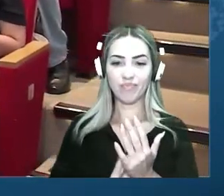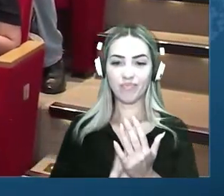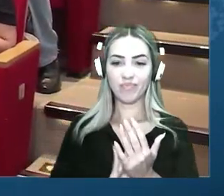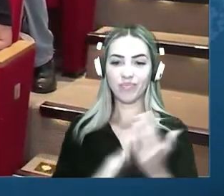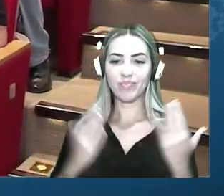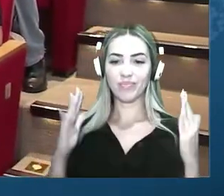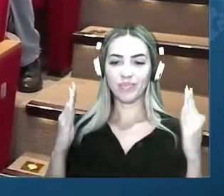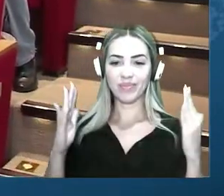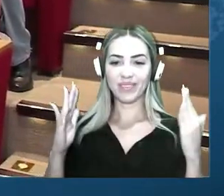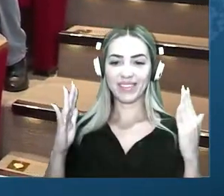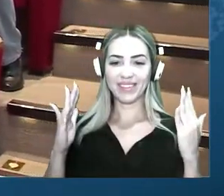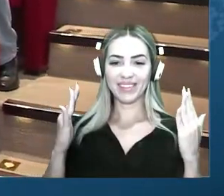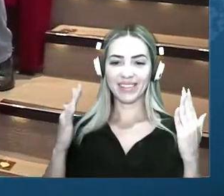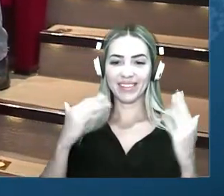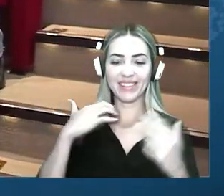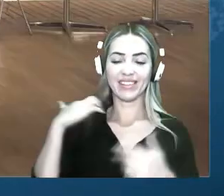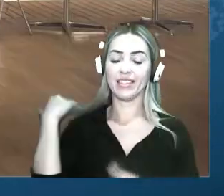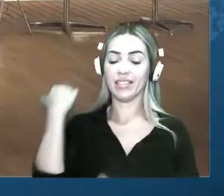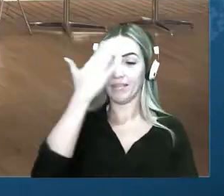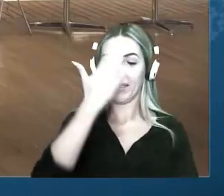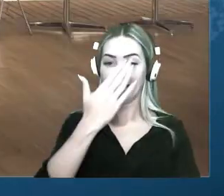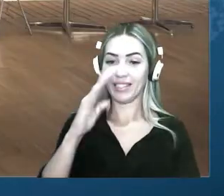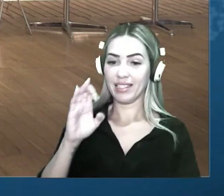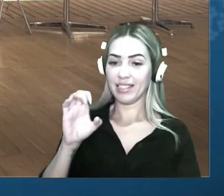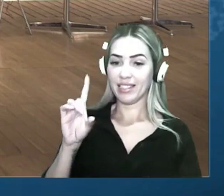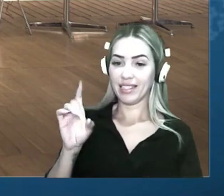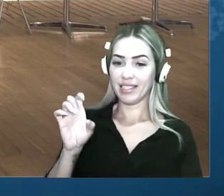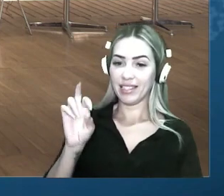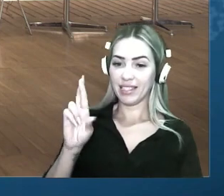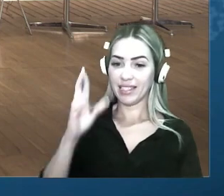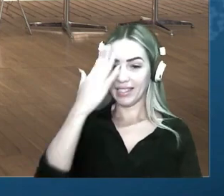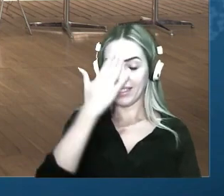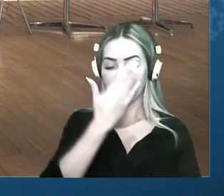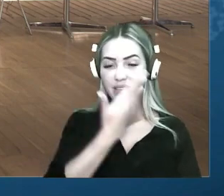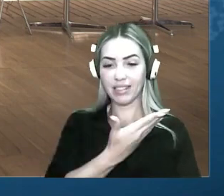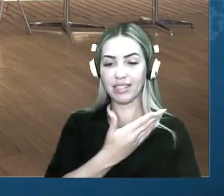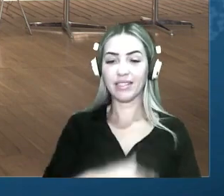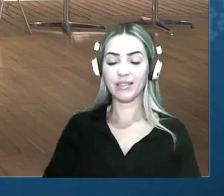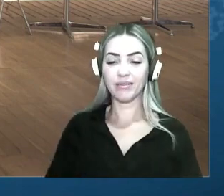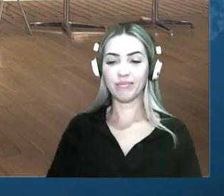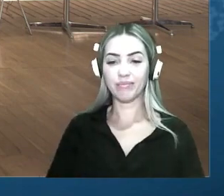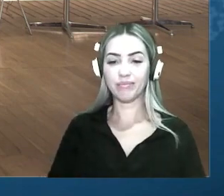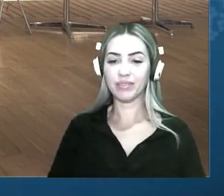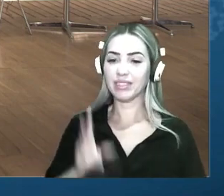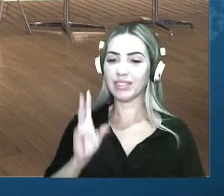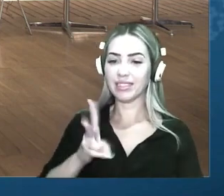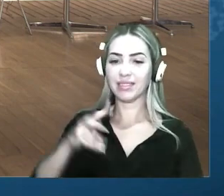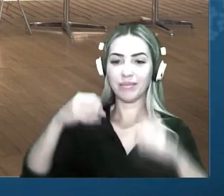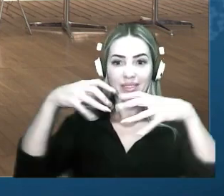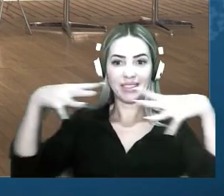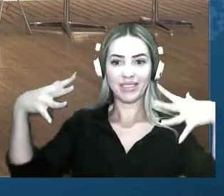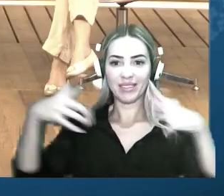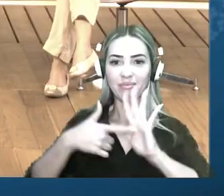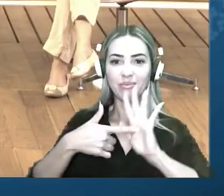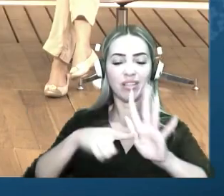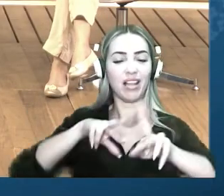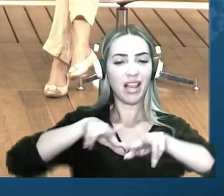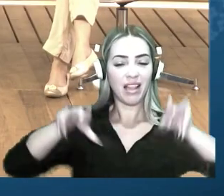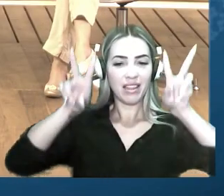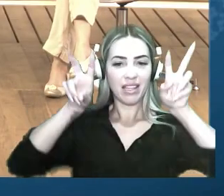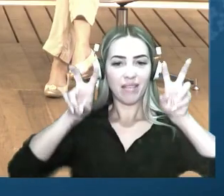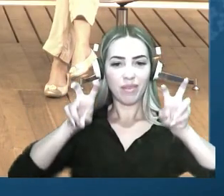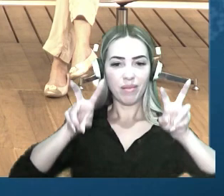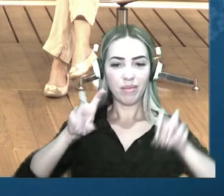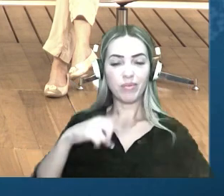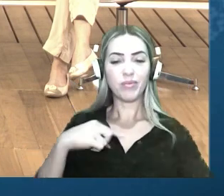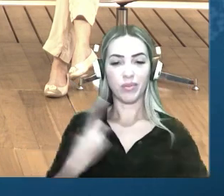Obrigada, Éder. Obrigada, Éder, sempre iluminando, levantou várias questões que nós gostaríamos de